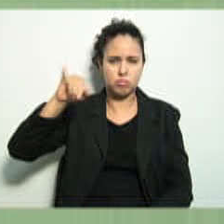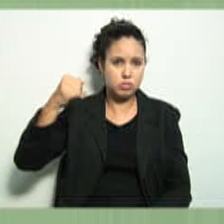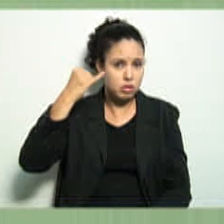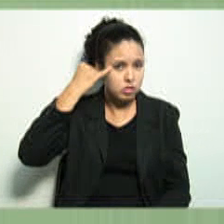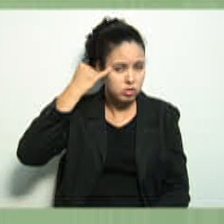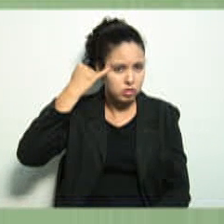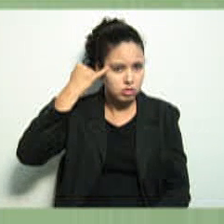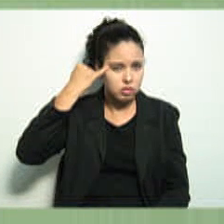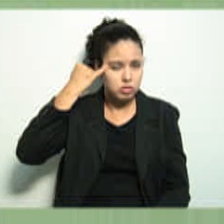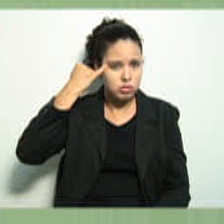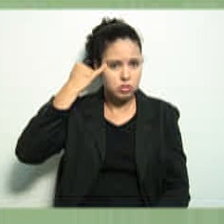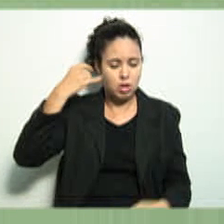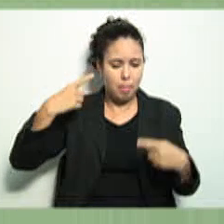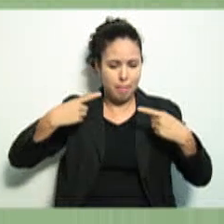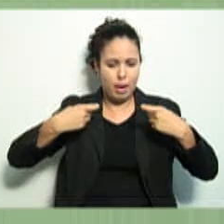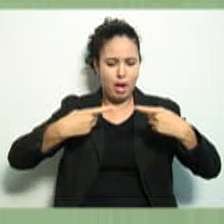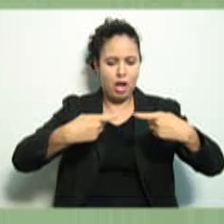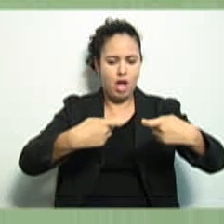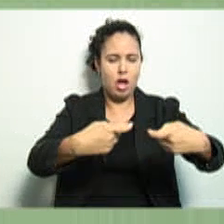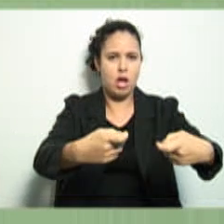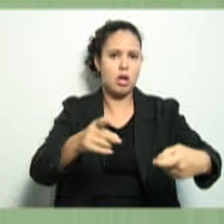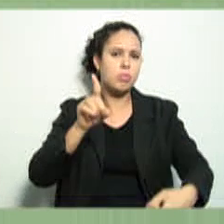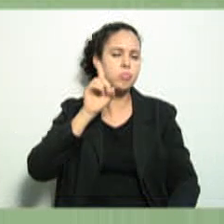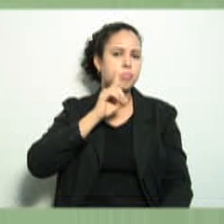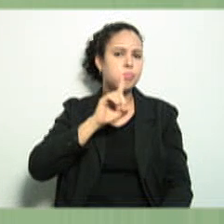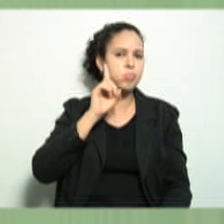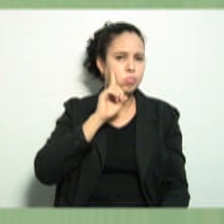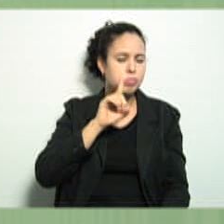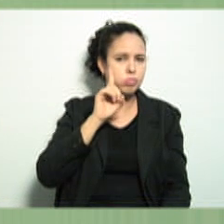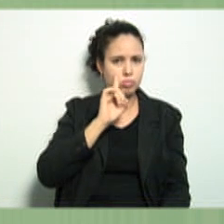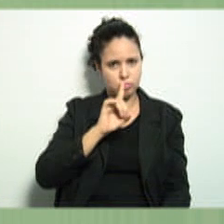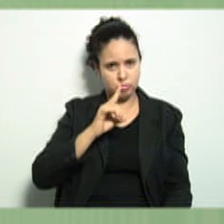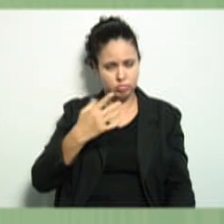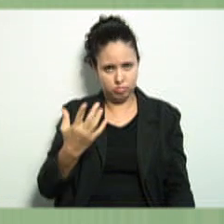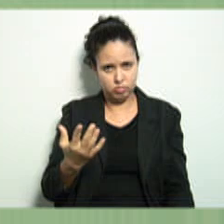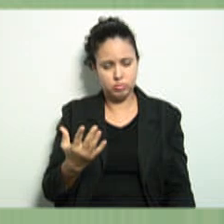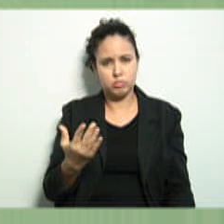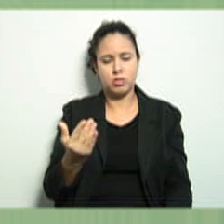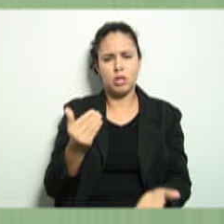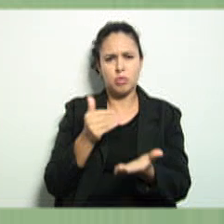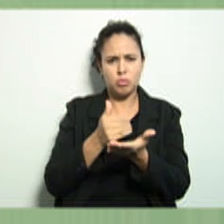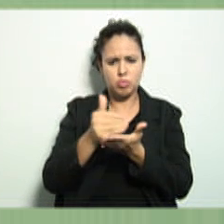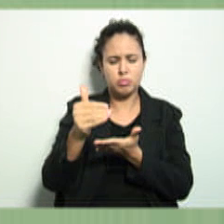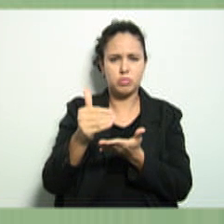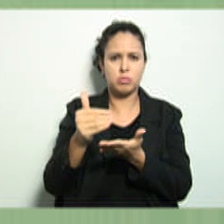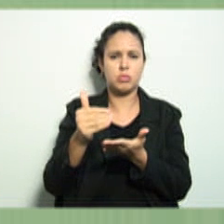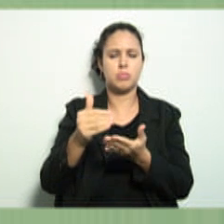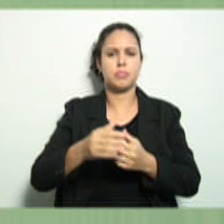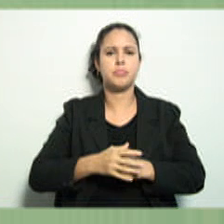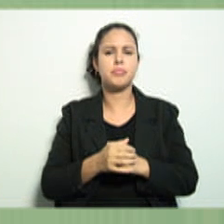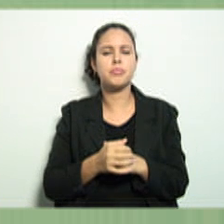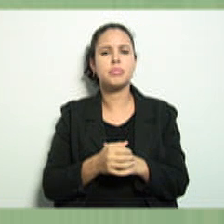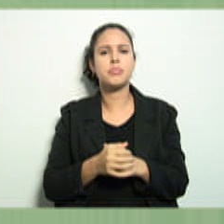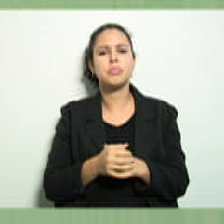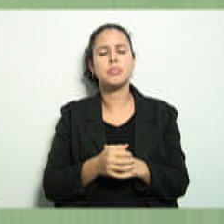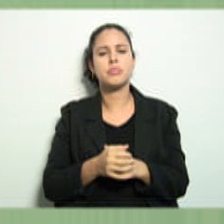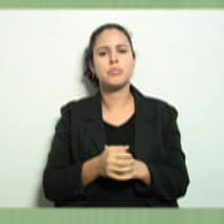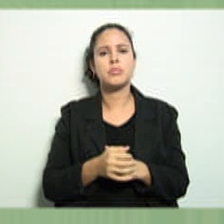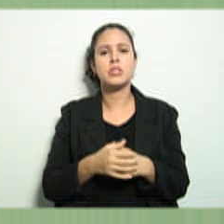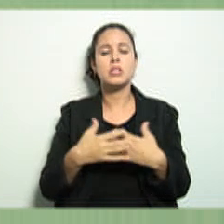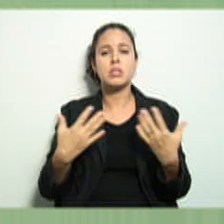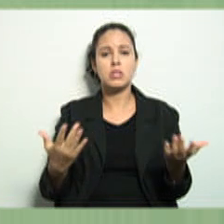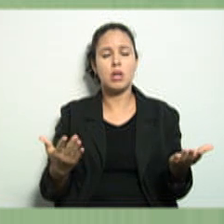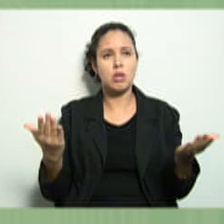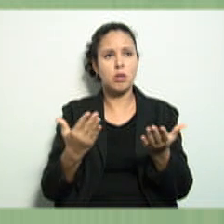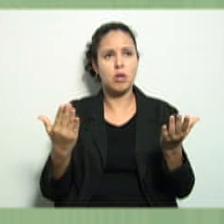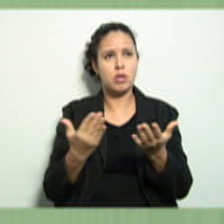guerra em 1942. O que isso tem a ver com o mercado da borracha? Aqui nós temos um